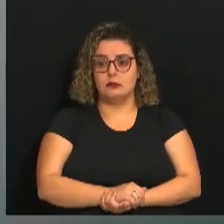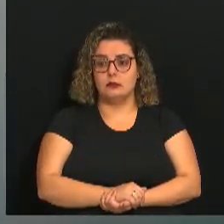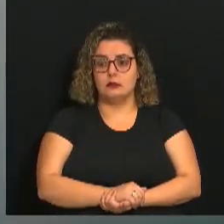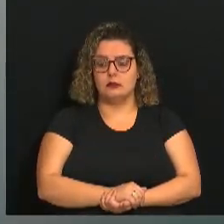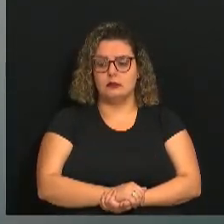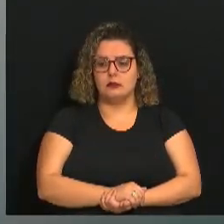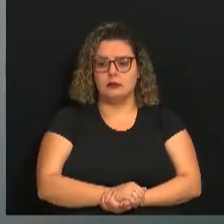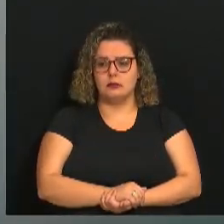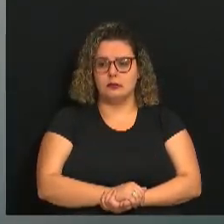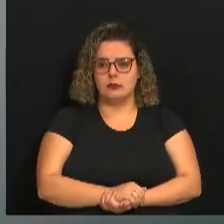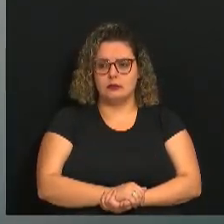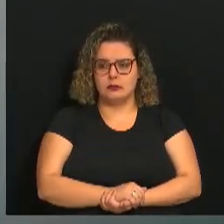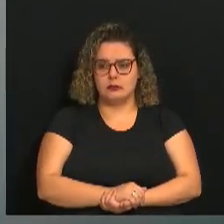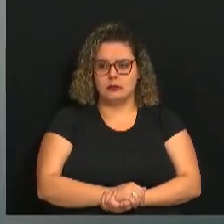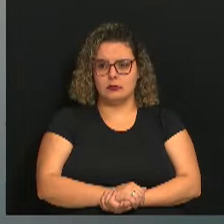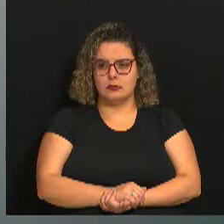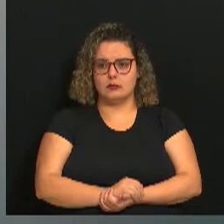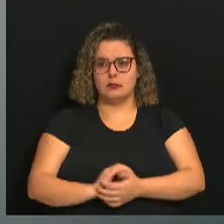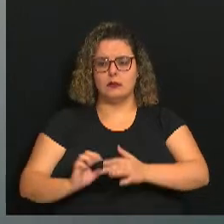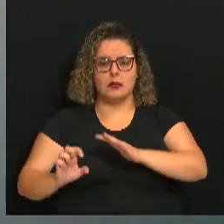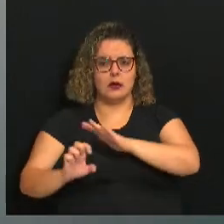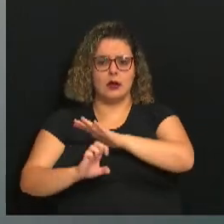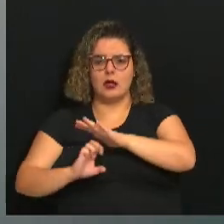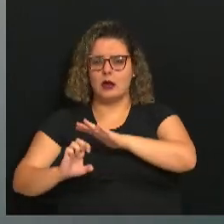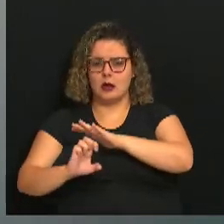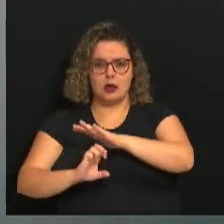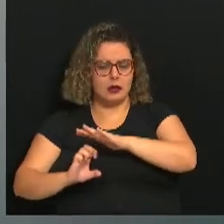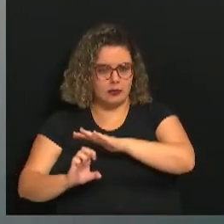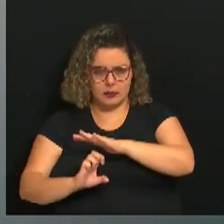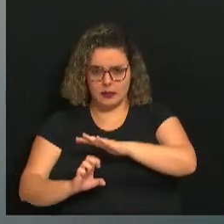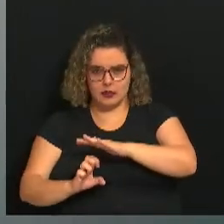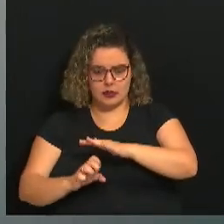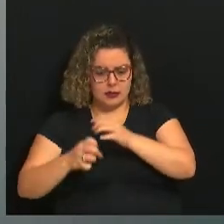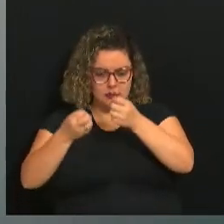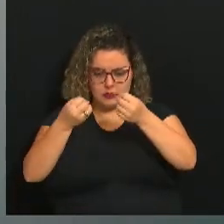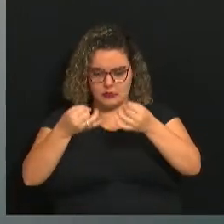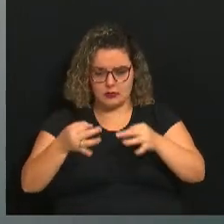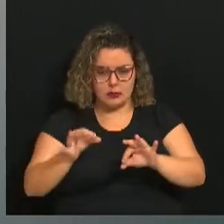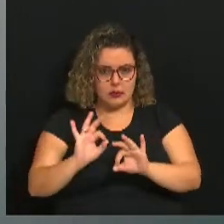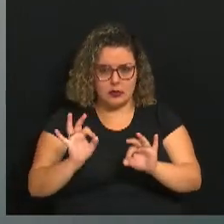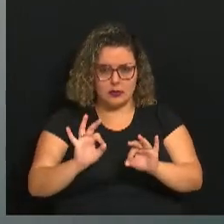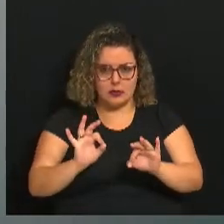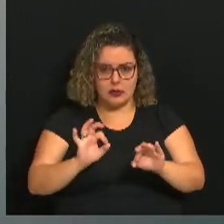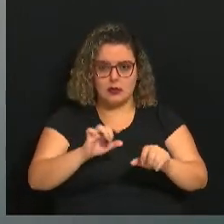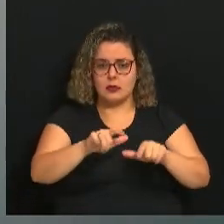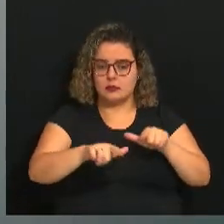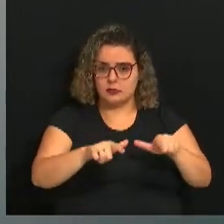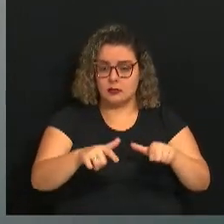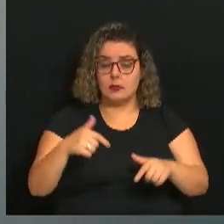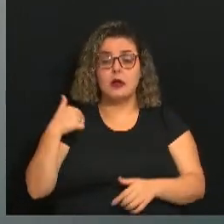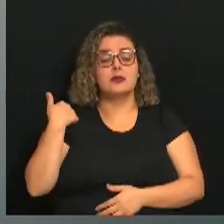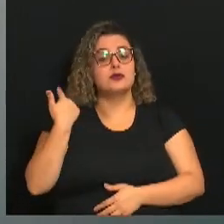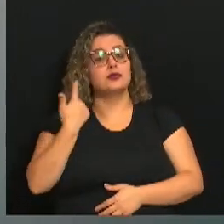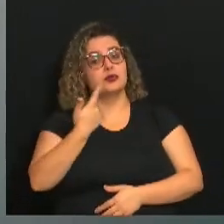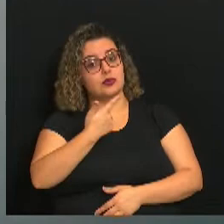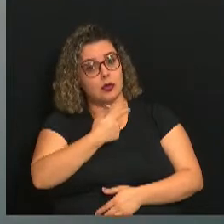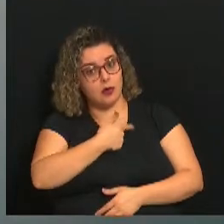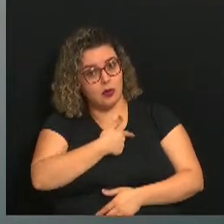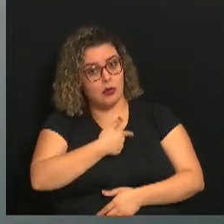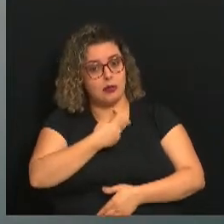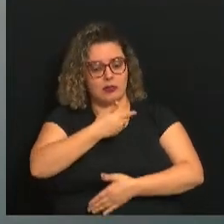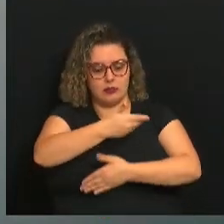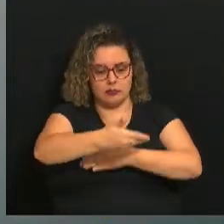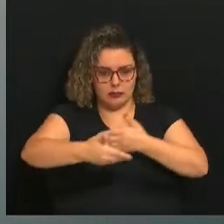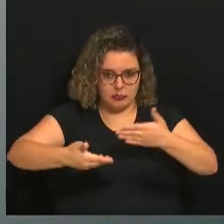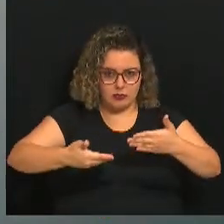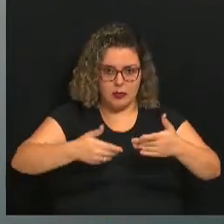trabalhadores esclarecimentos, enfim, que é o papel dela, mas nós imediatamente mediamos essa situação dos trabalhadores com a